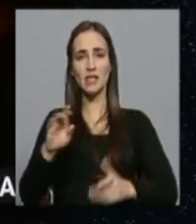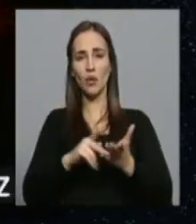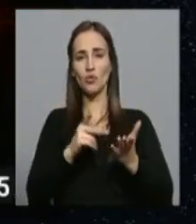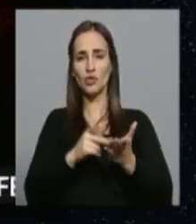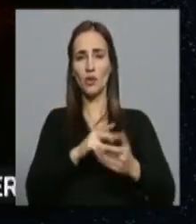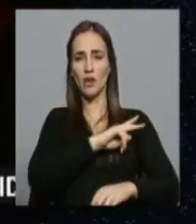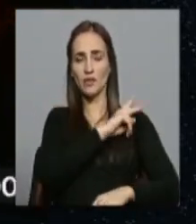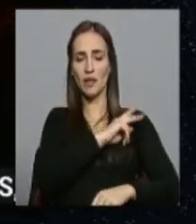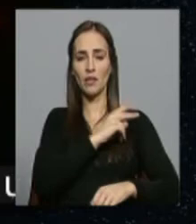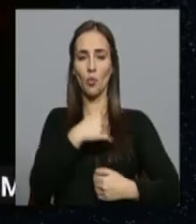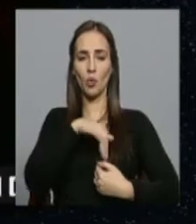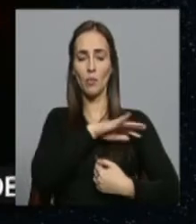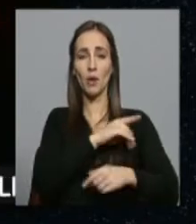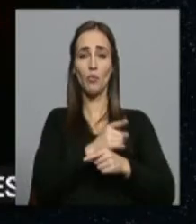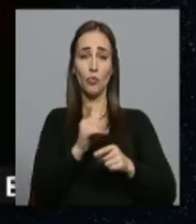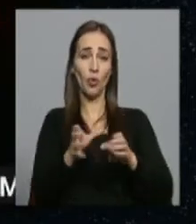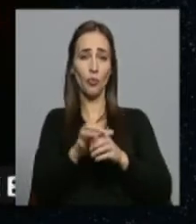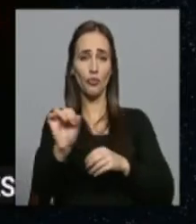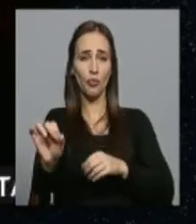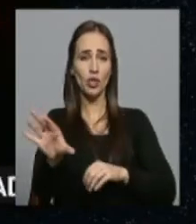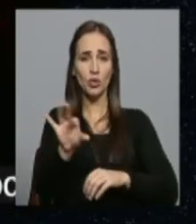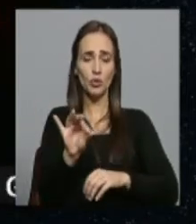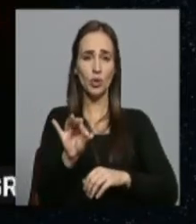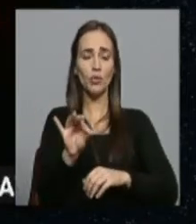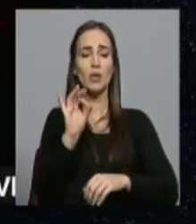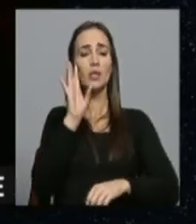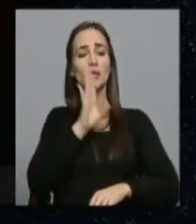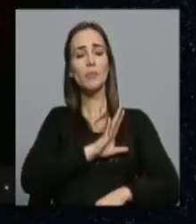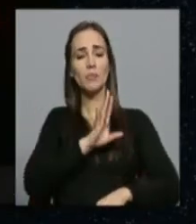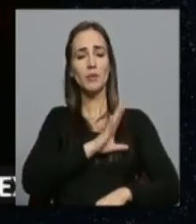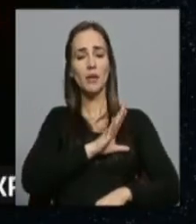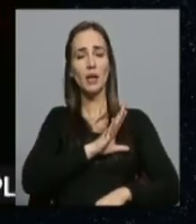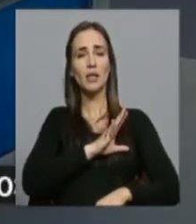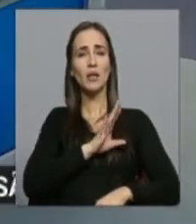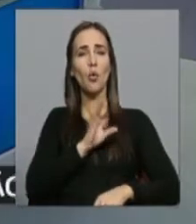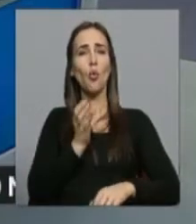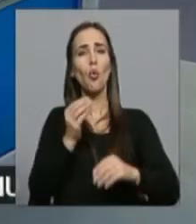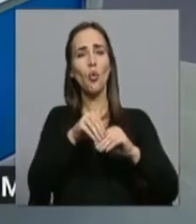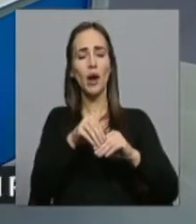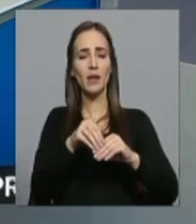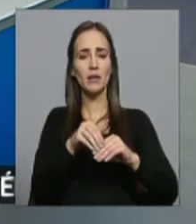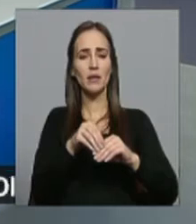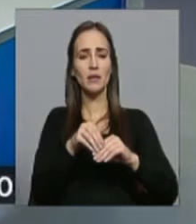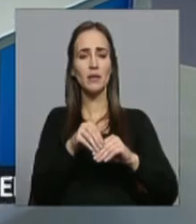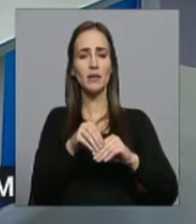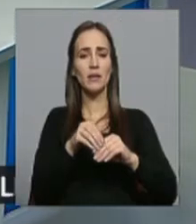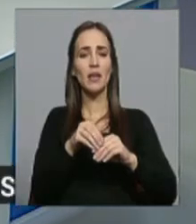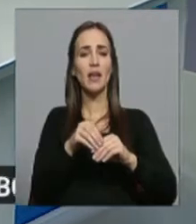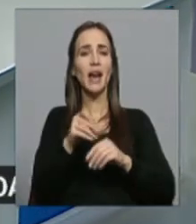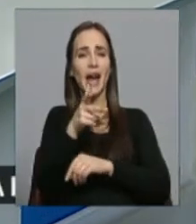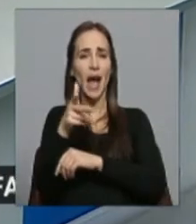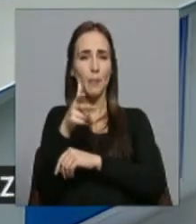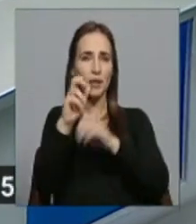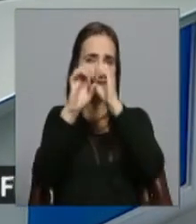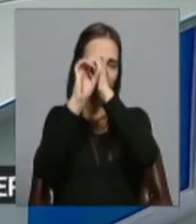seu grupo foi selecionado com uma experiência para colocar sensores de câmaras de telescópios de raio-x e gama na